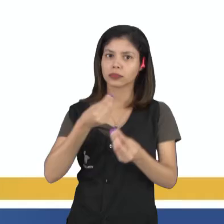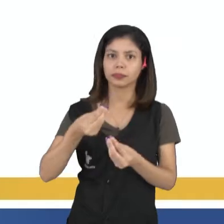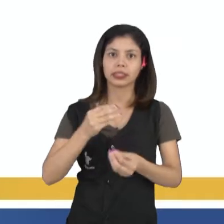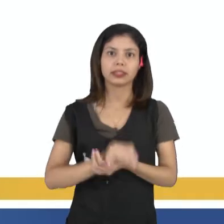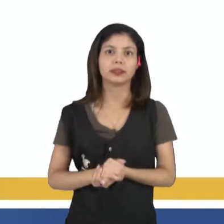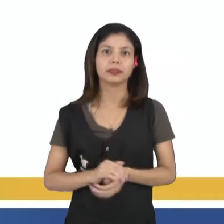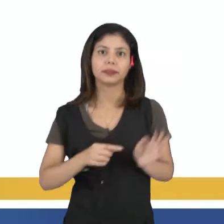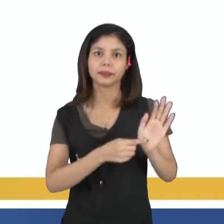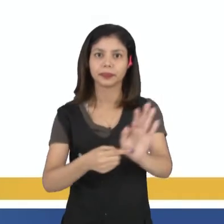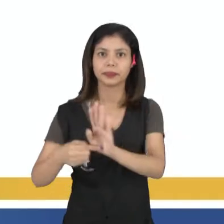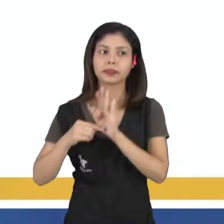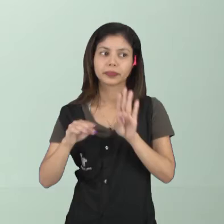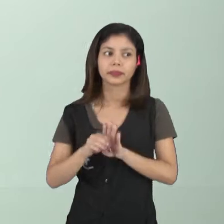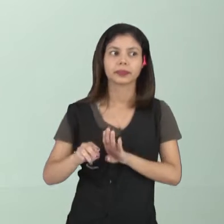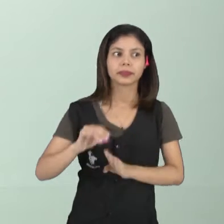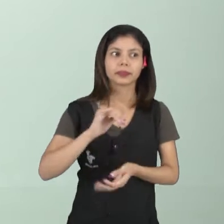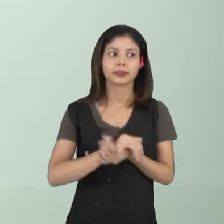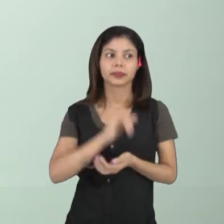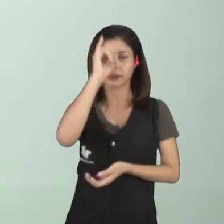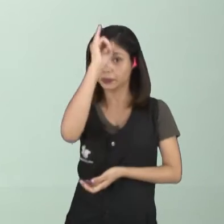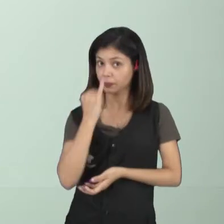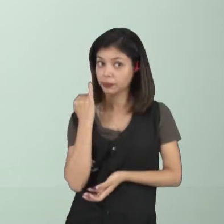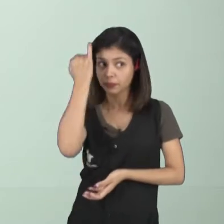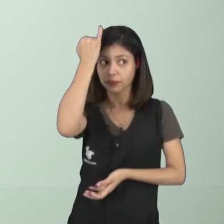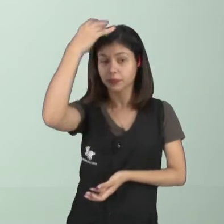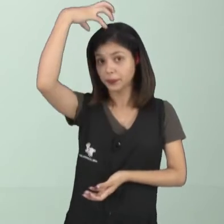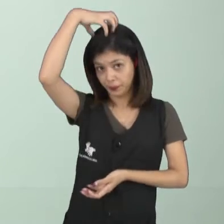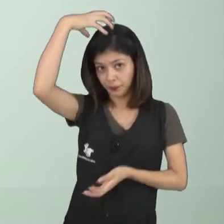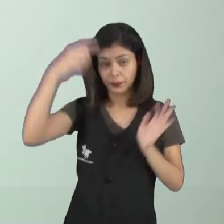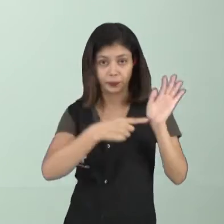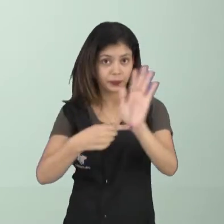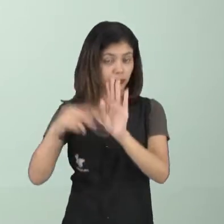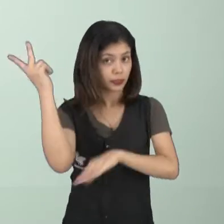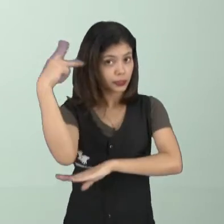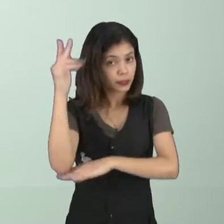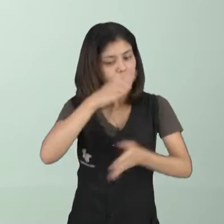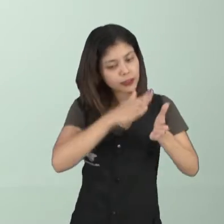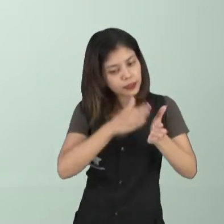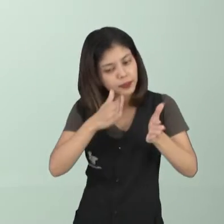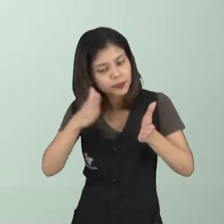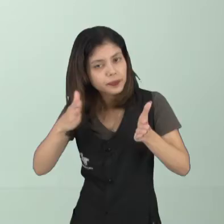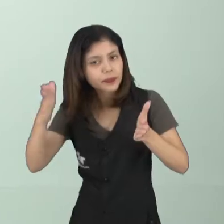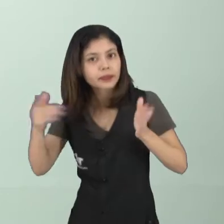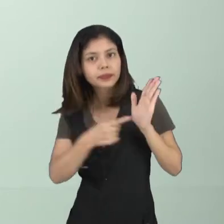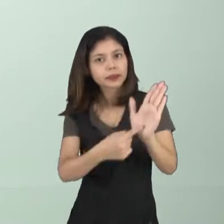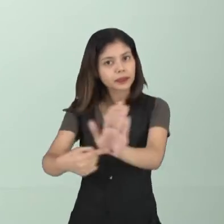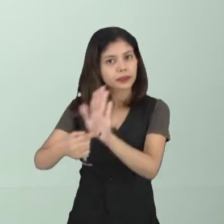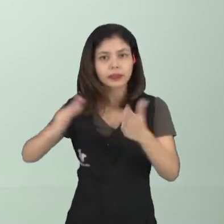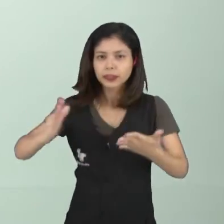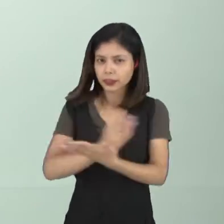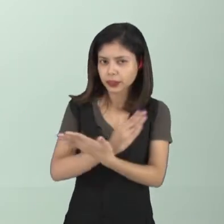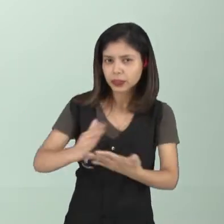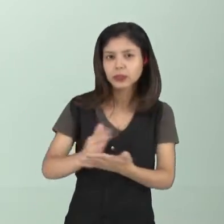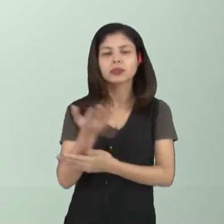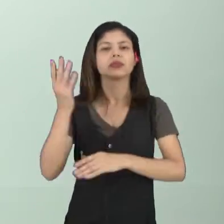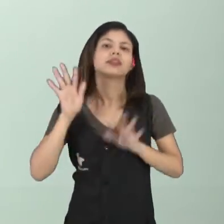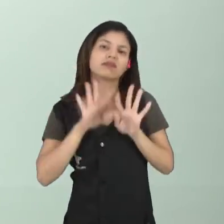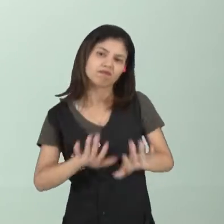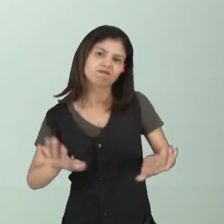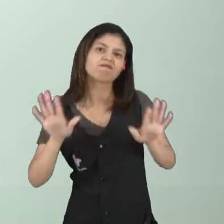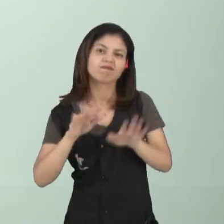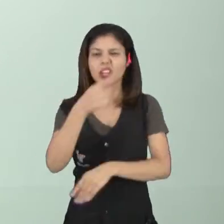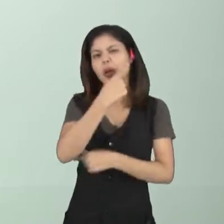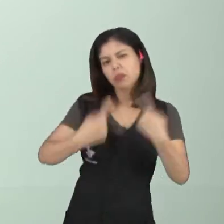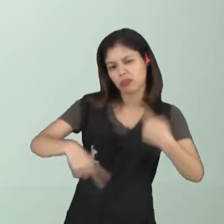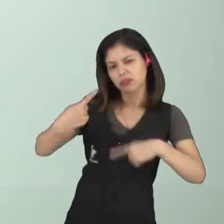Imperador do Brasil e também né esse período que ele vai começar a mostrar algumas fragilidades